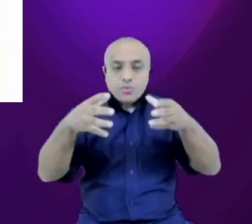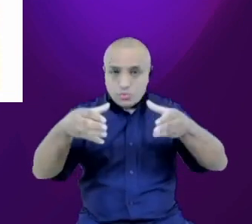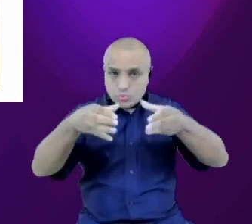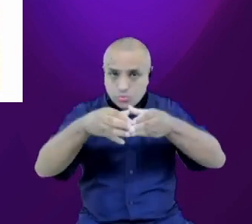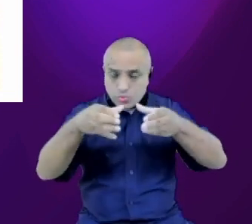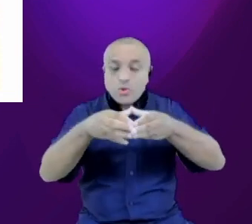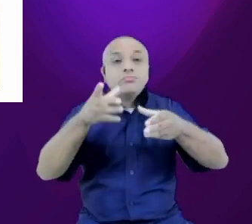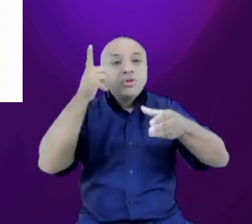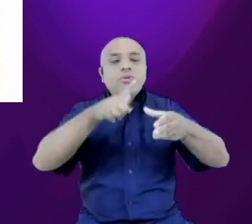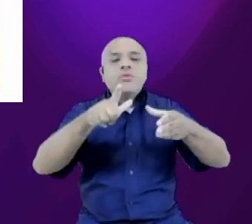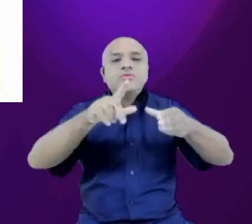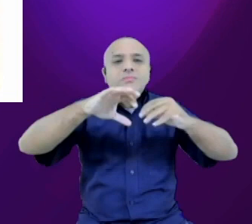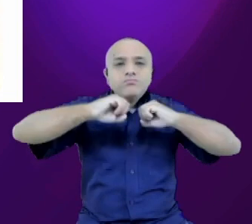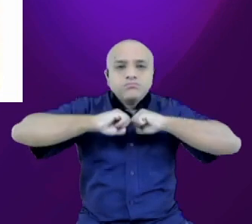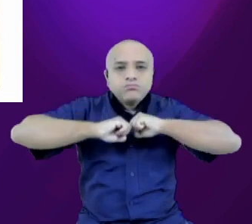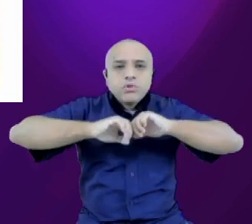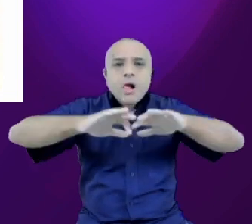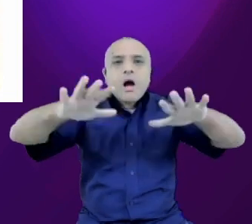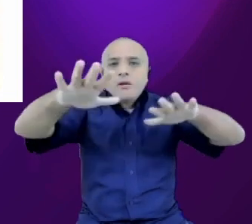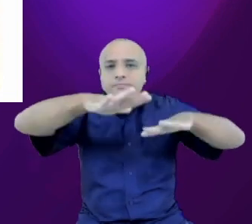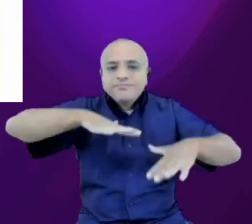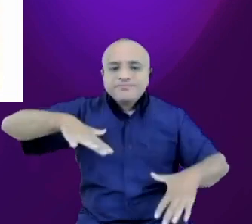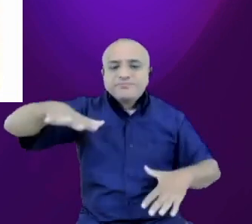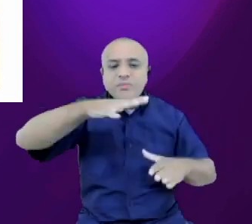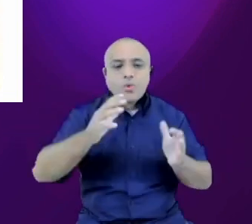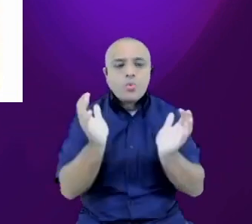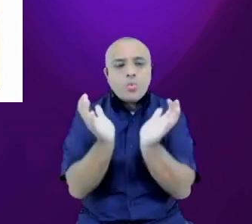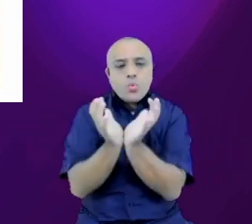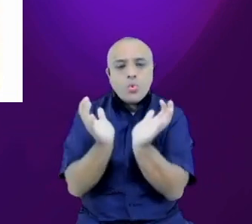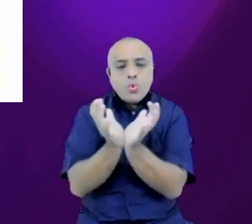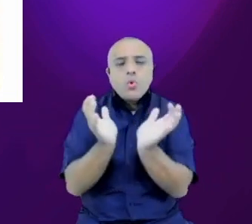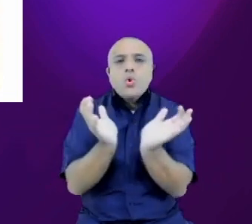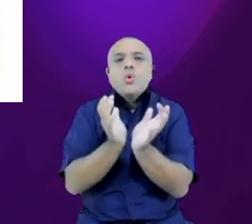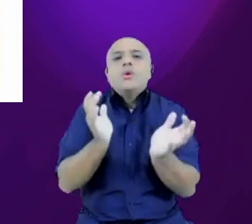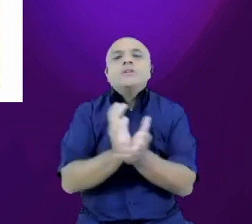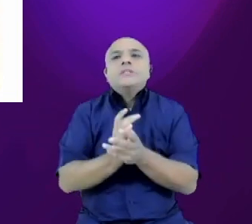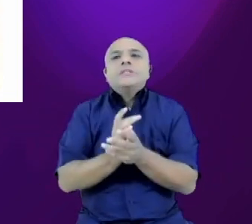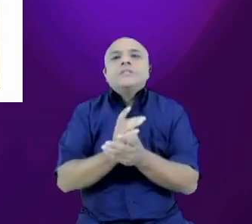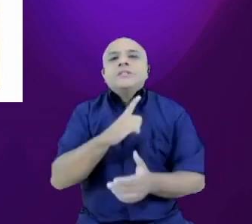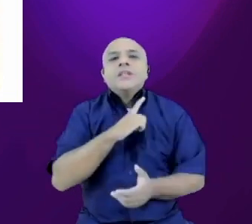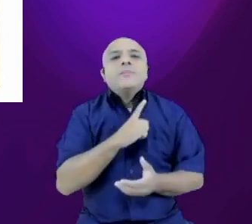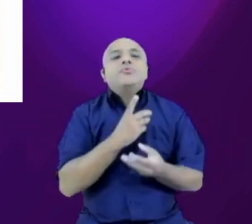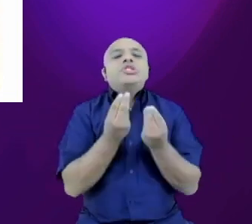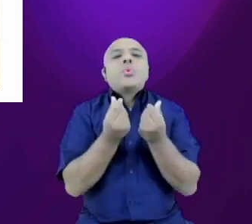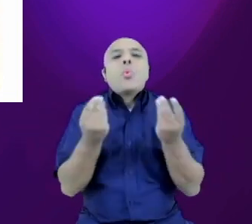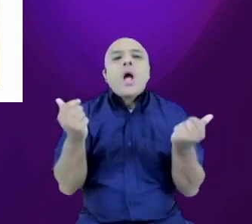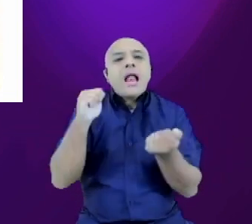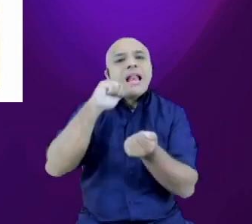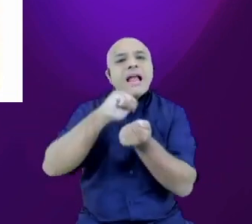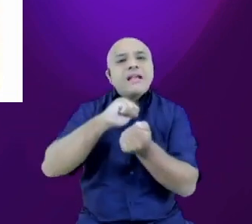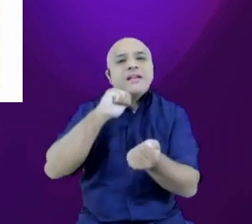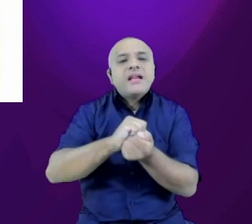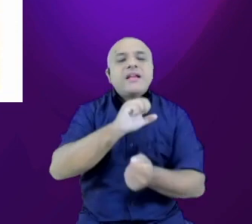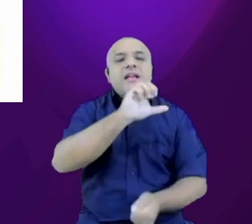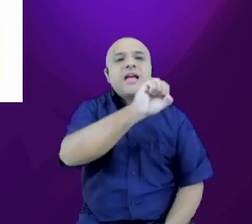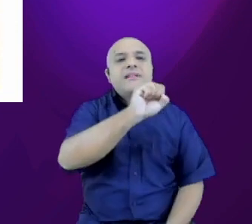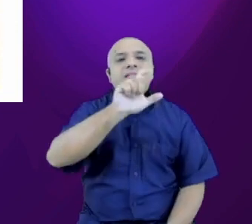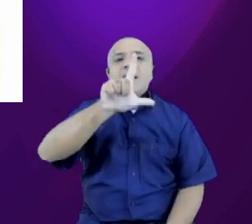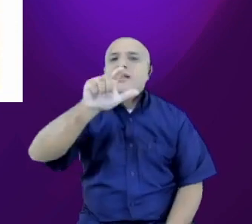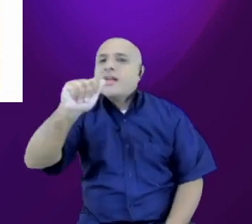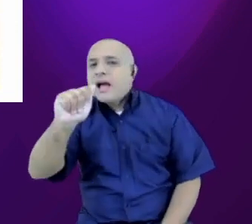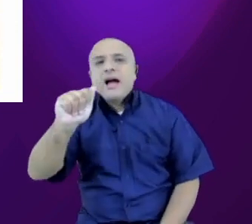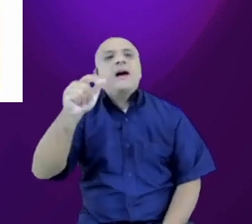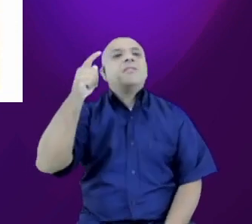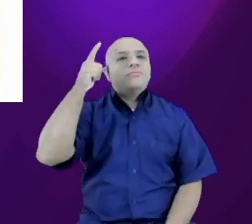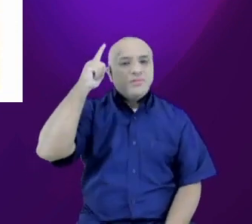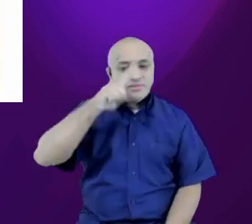consigo homogeneizar o grupo em termos de qualidade, em termos de SLA, e a gente consegue trabalhar